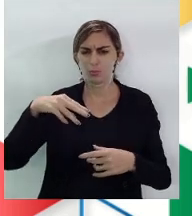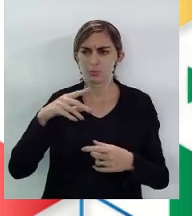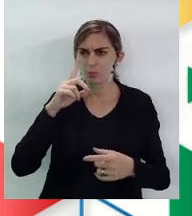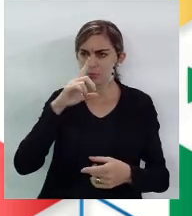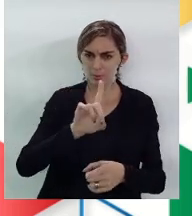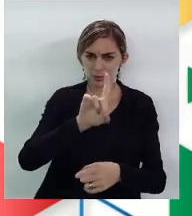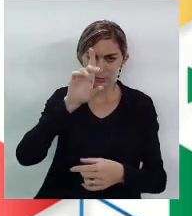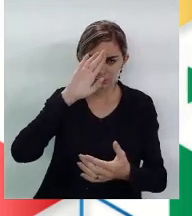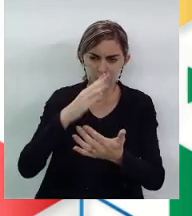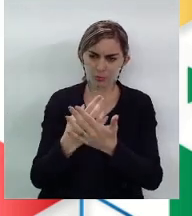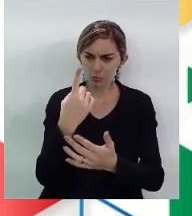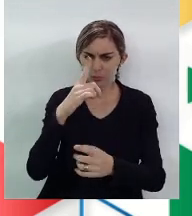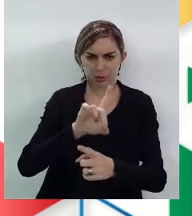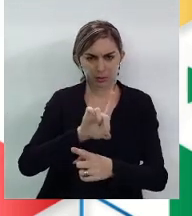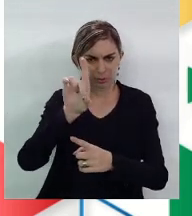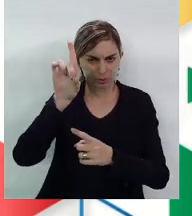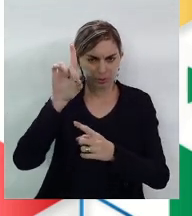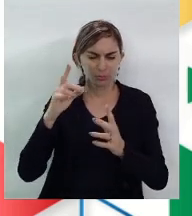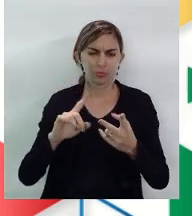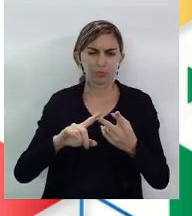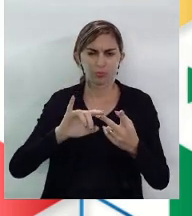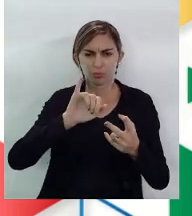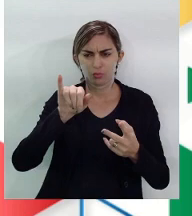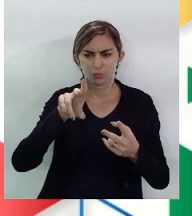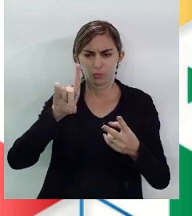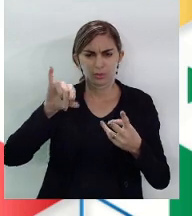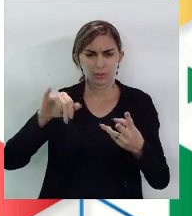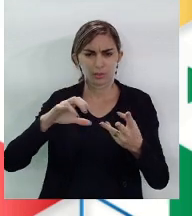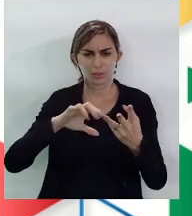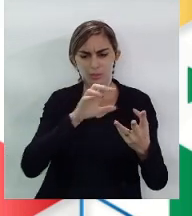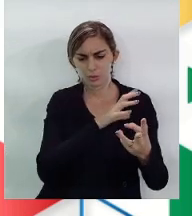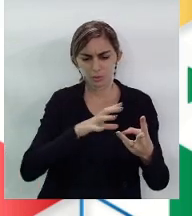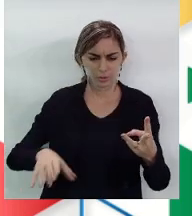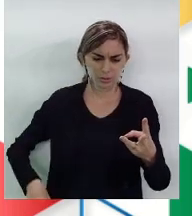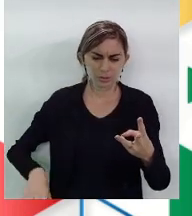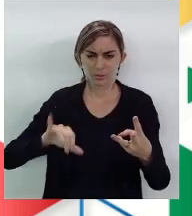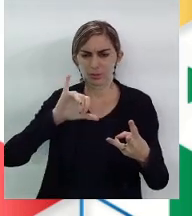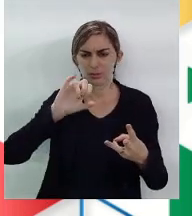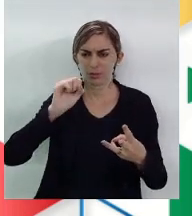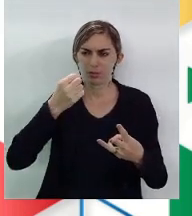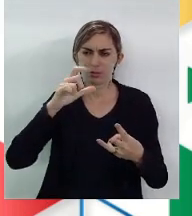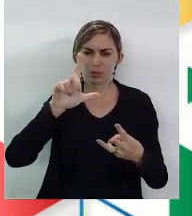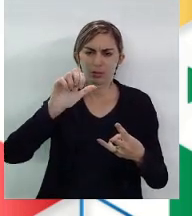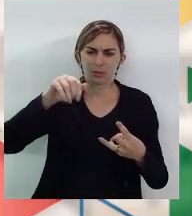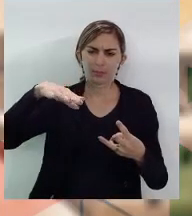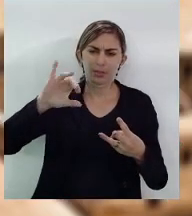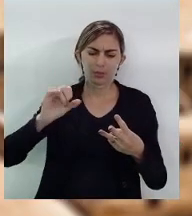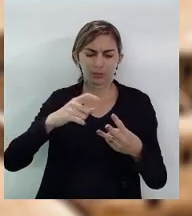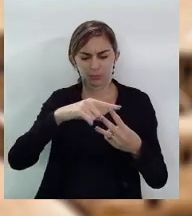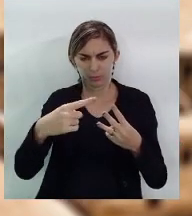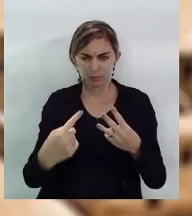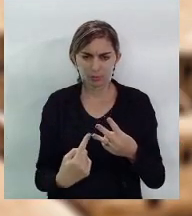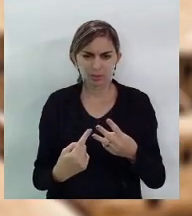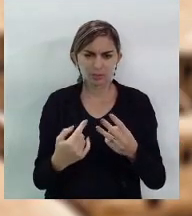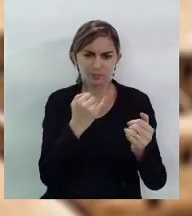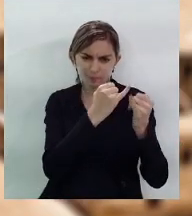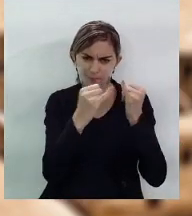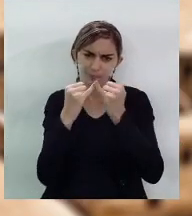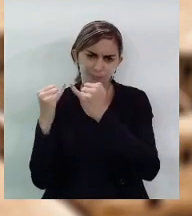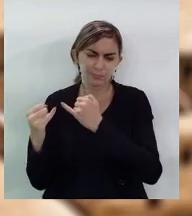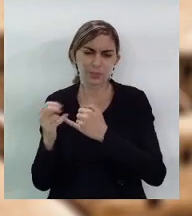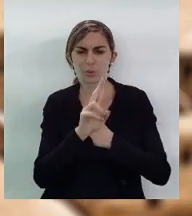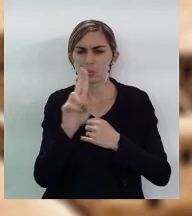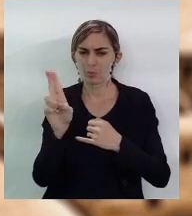monoteísmo são o judaísmo, o cristianismo e o islamismo. Então já dá para perceber que o nome